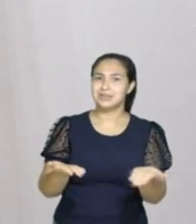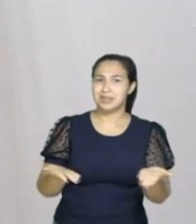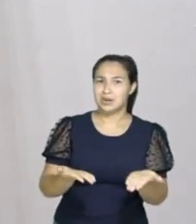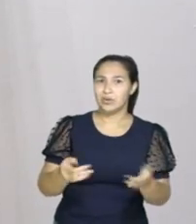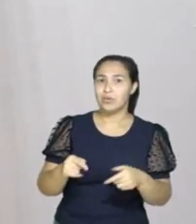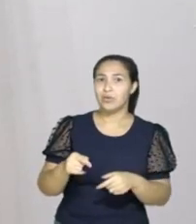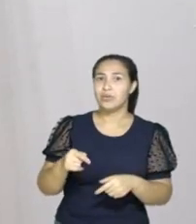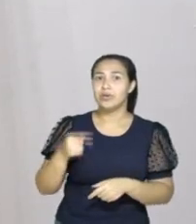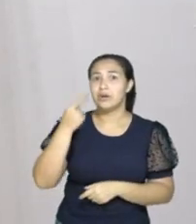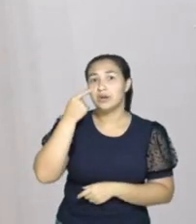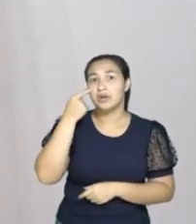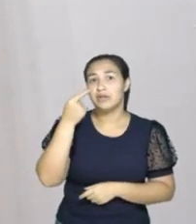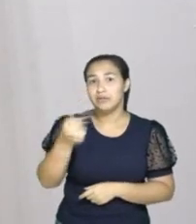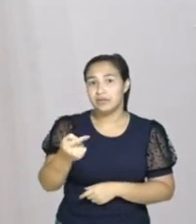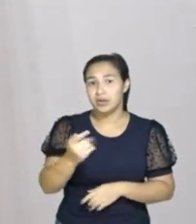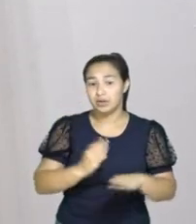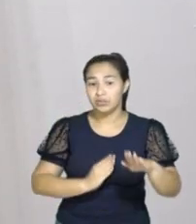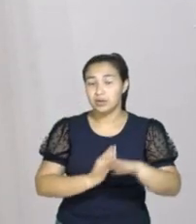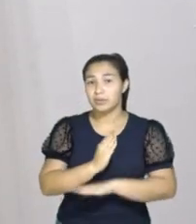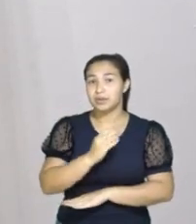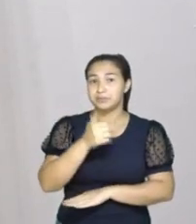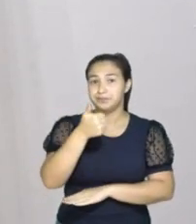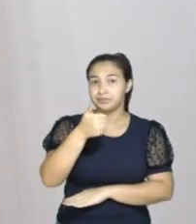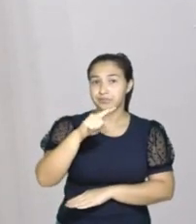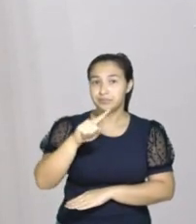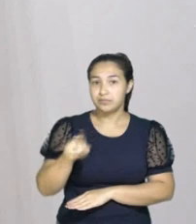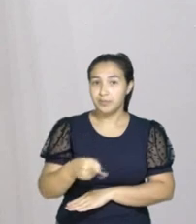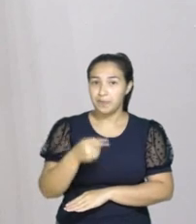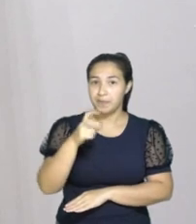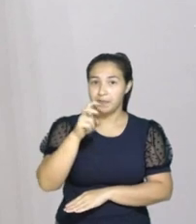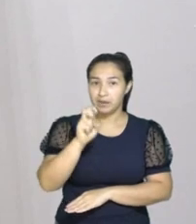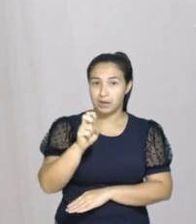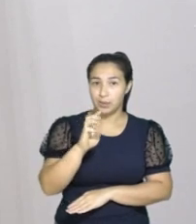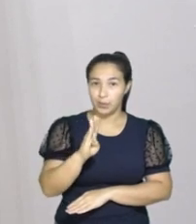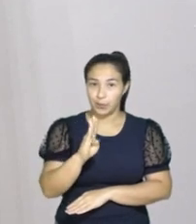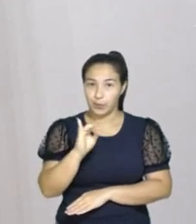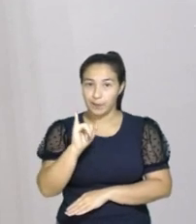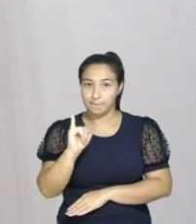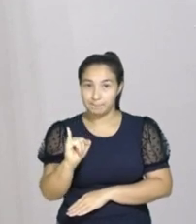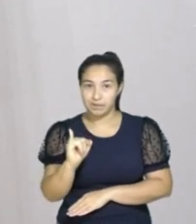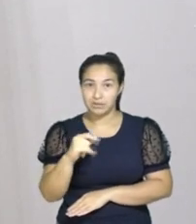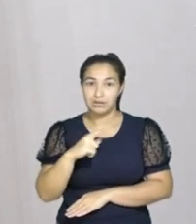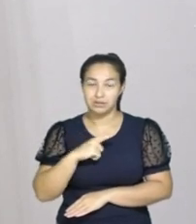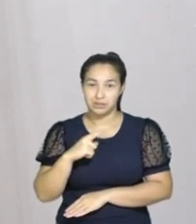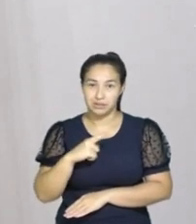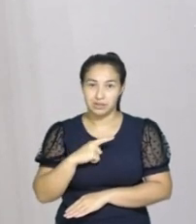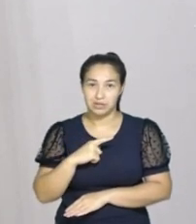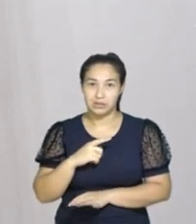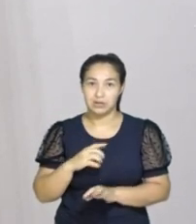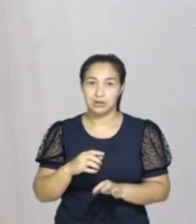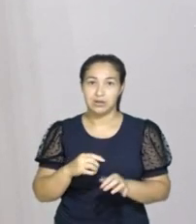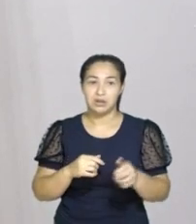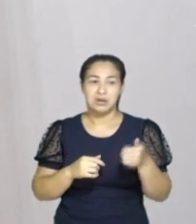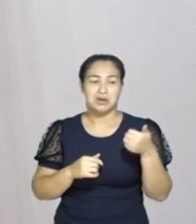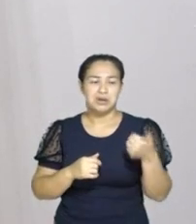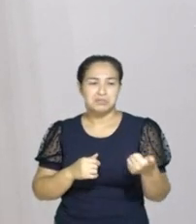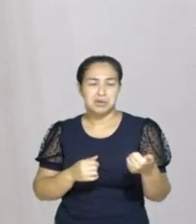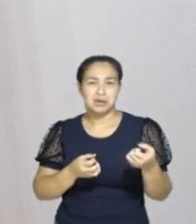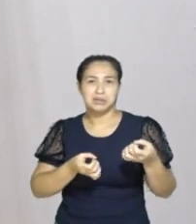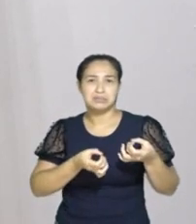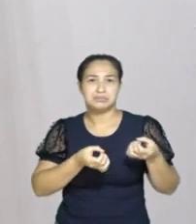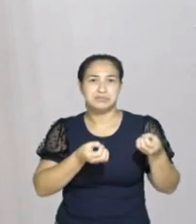remunerações vão ultrapassar a casa de 1,5 bilhões de reais vantagens pecuniárias